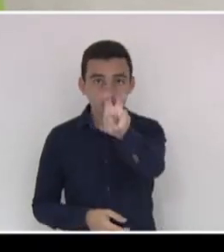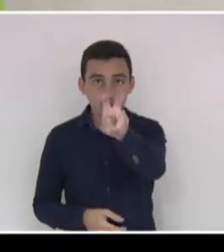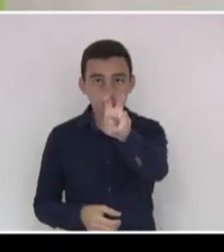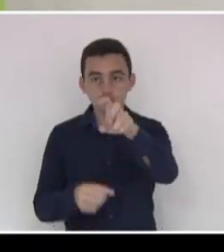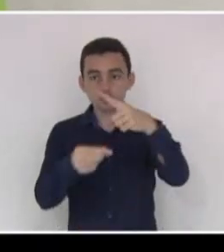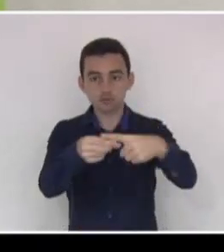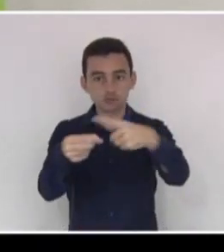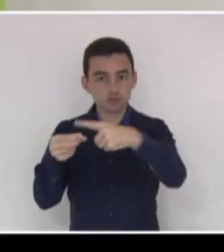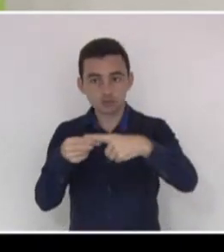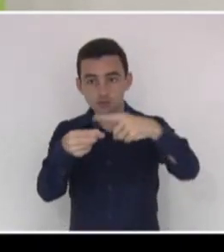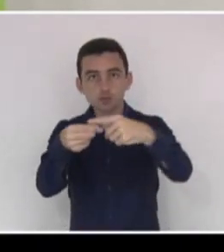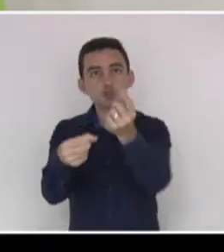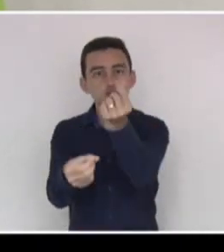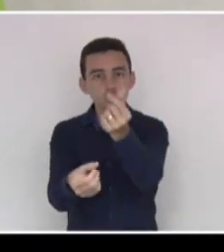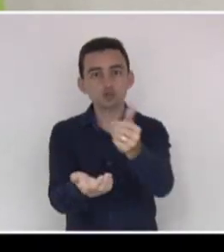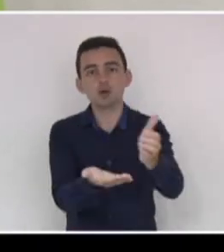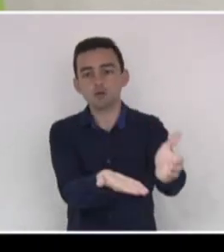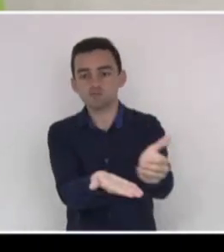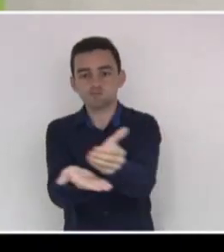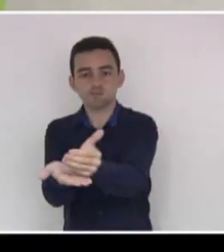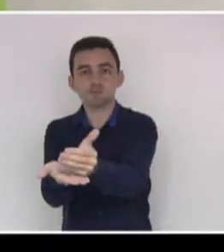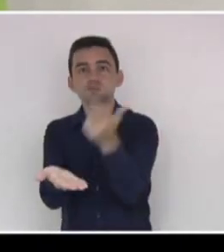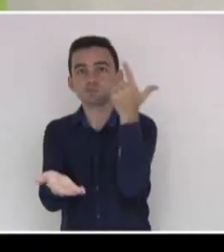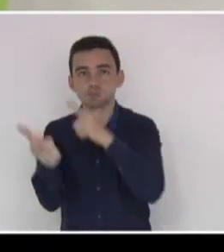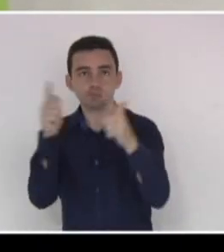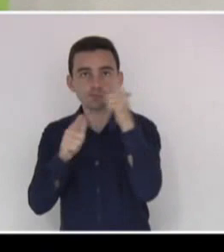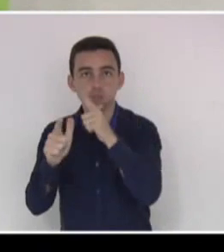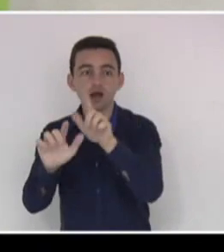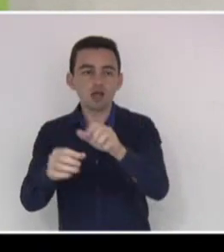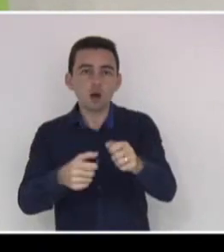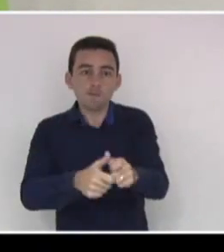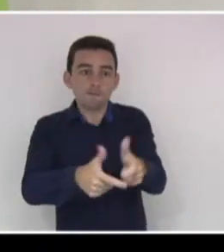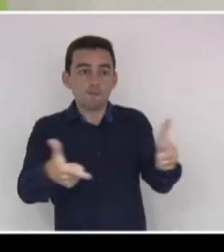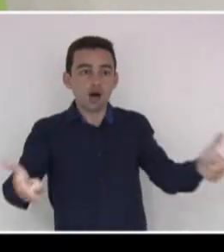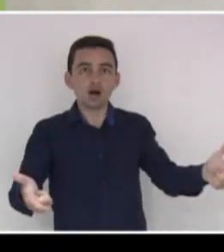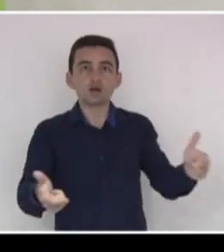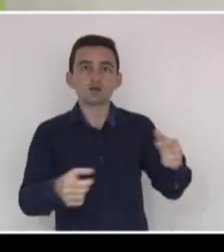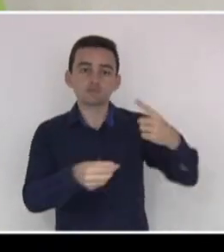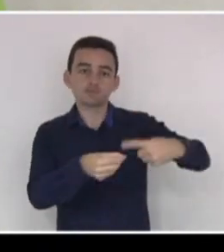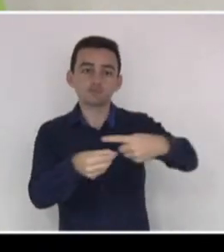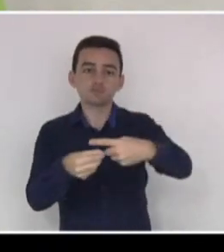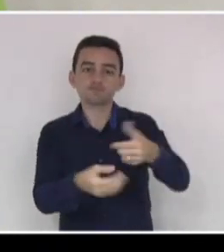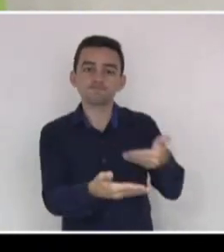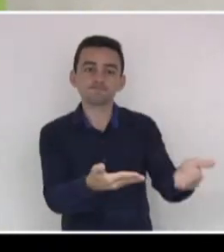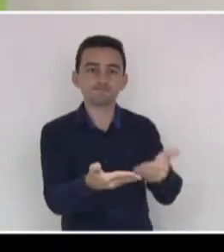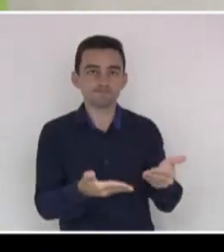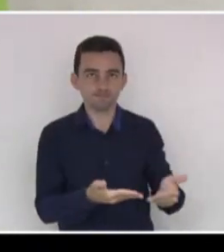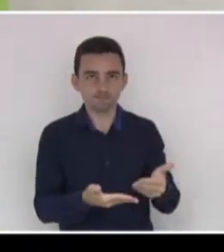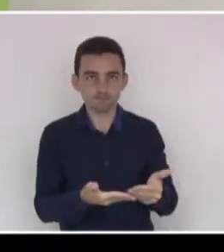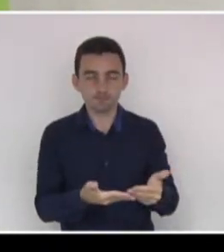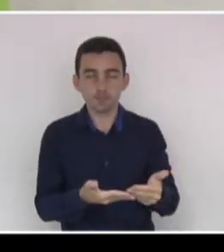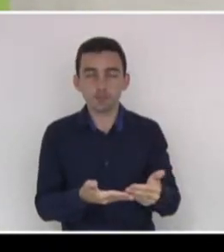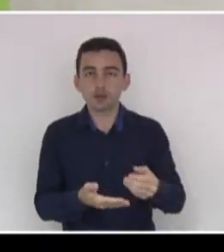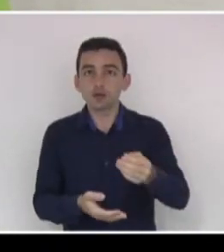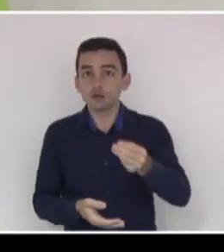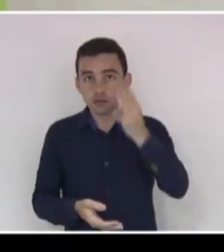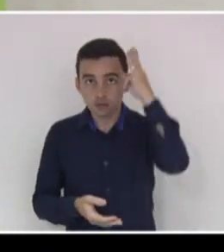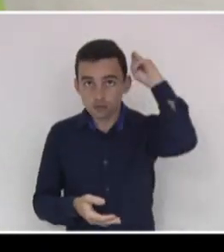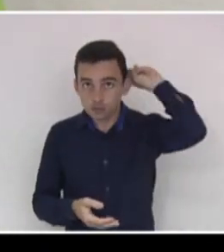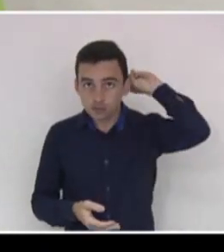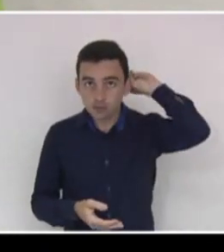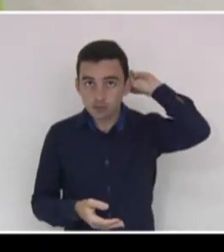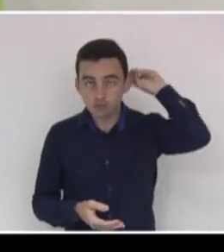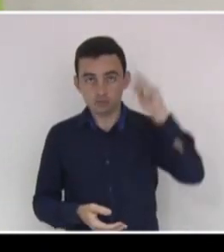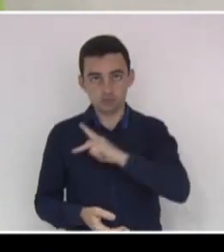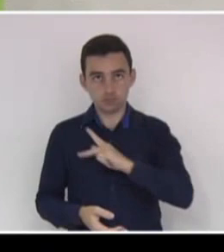ganham e a grande maioria continua perdendo. Assim, o presidente Michel Temer